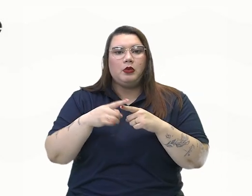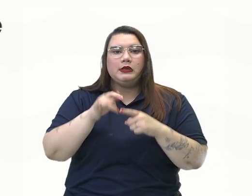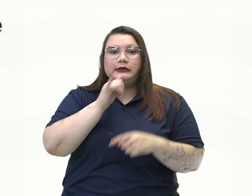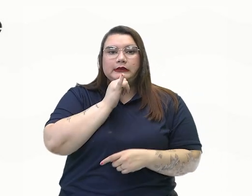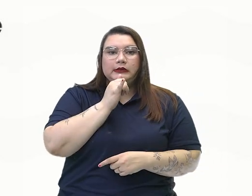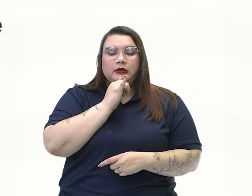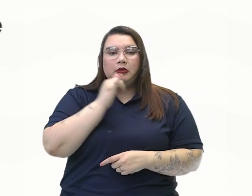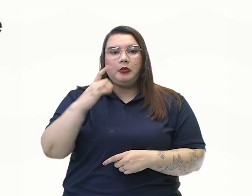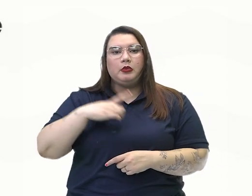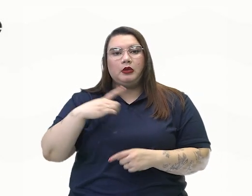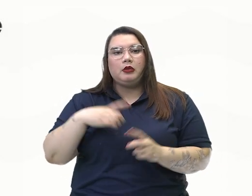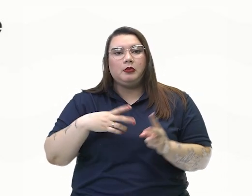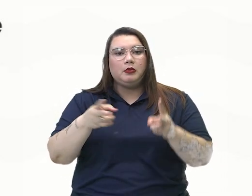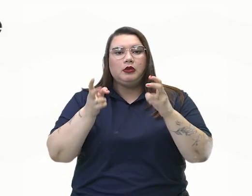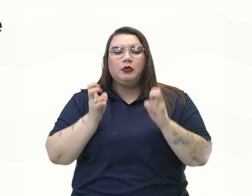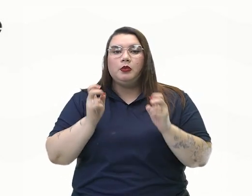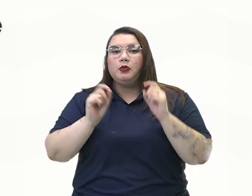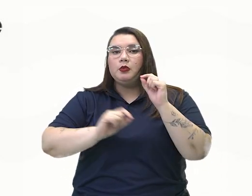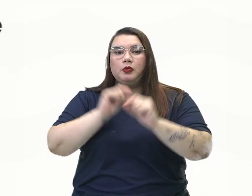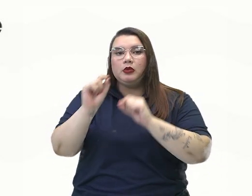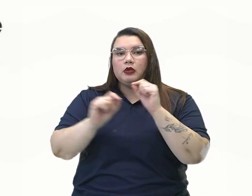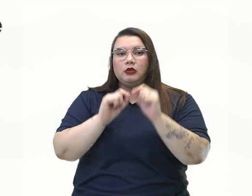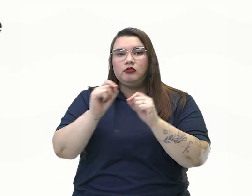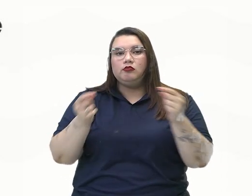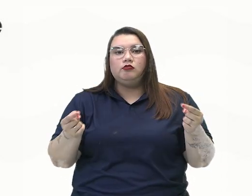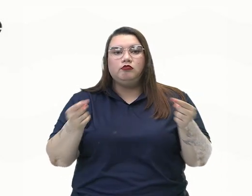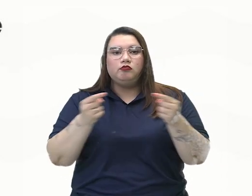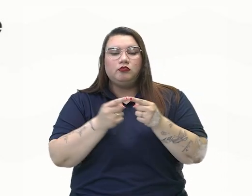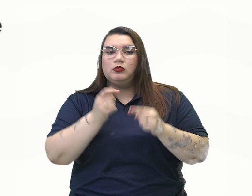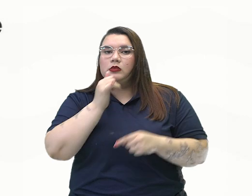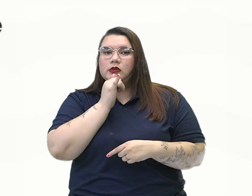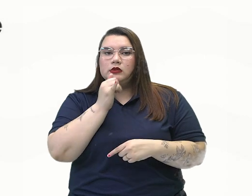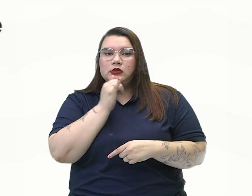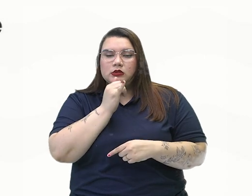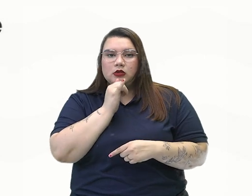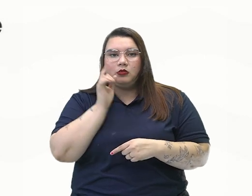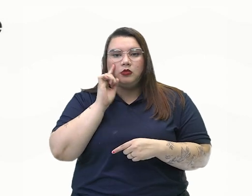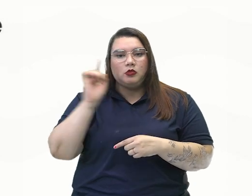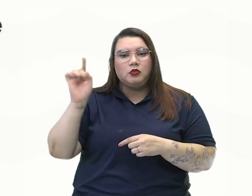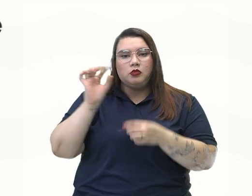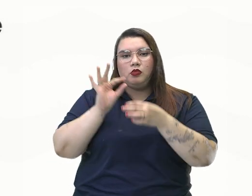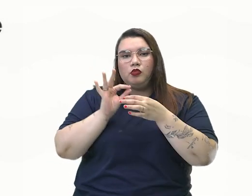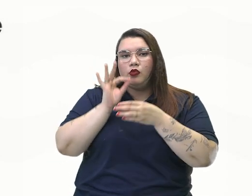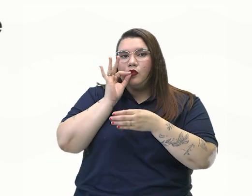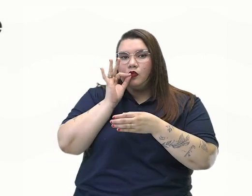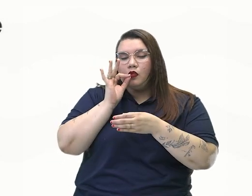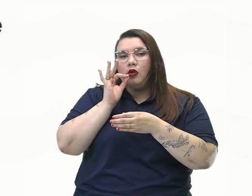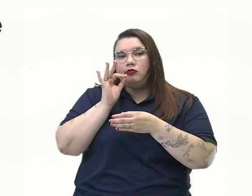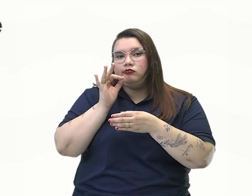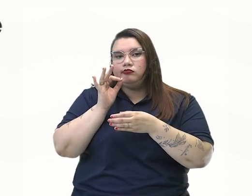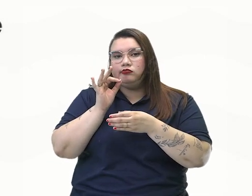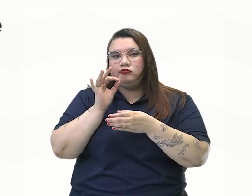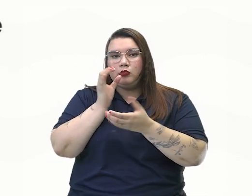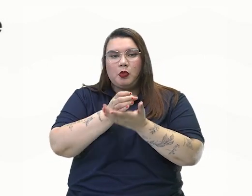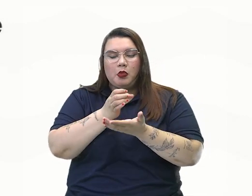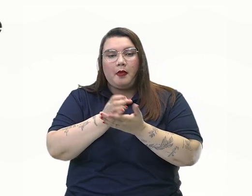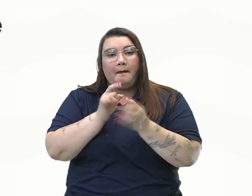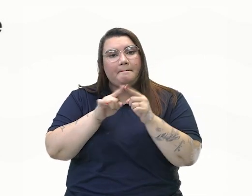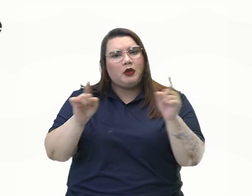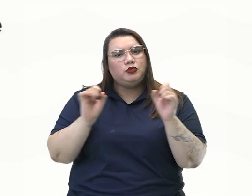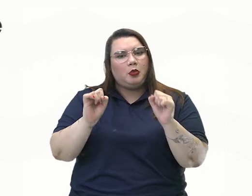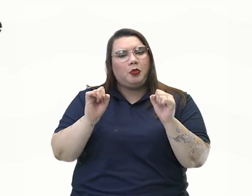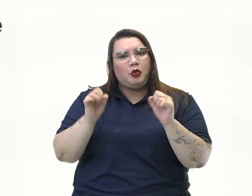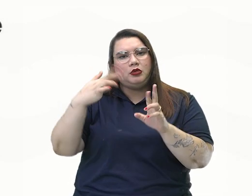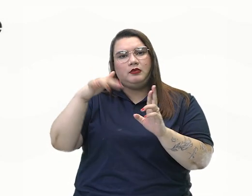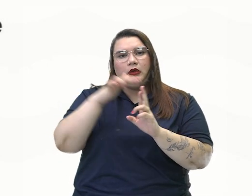o exemplo que temos, você percebe aí, colocamos o exemplo como canudo, mas eu posso dizer também que é em relação